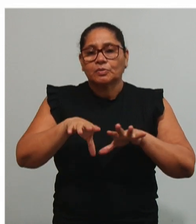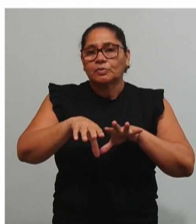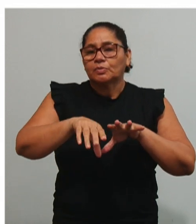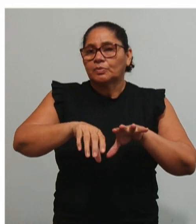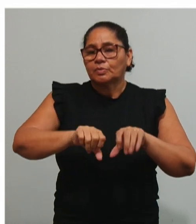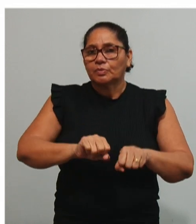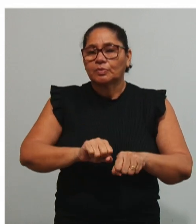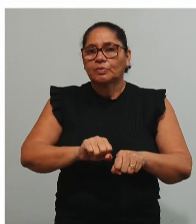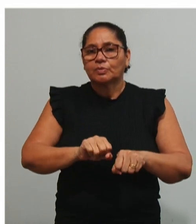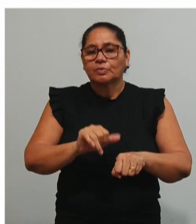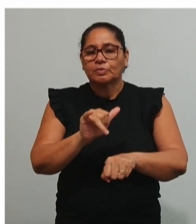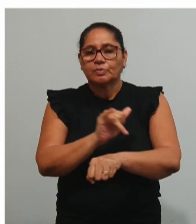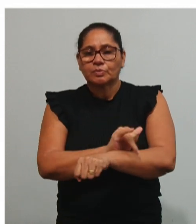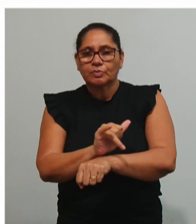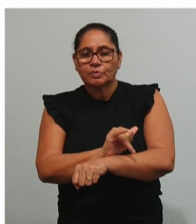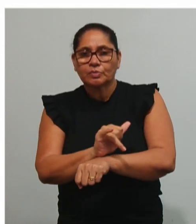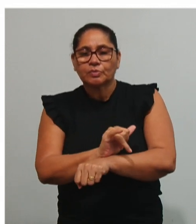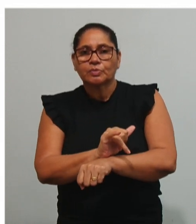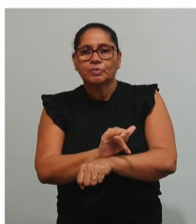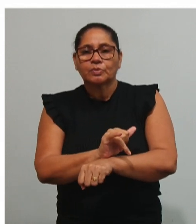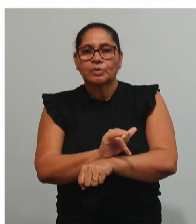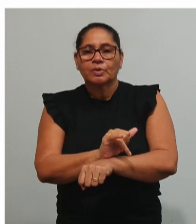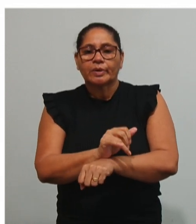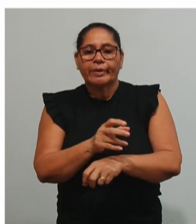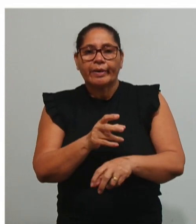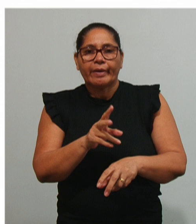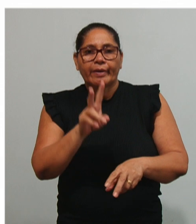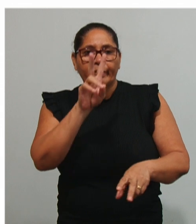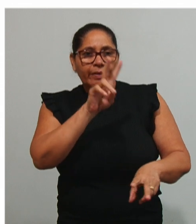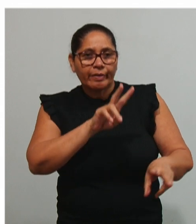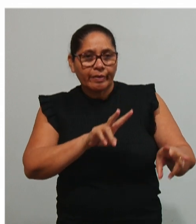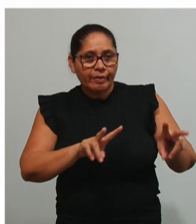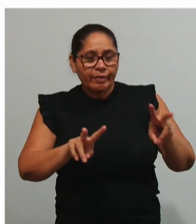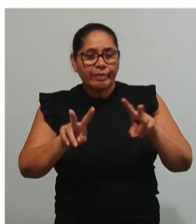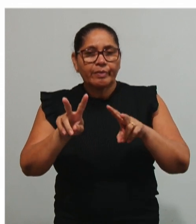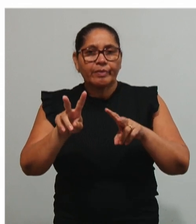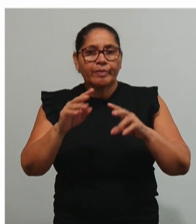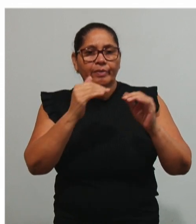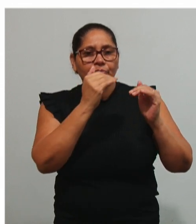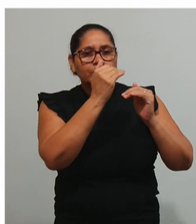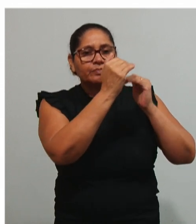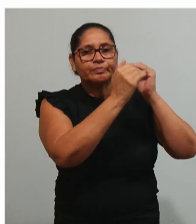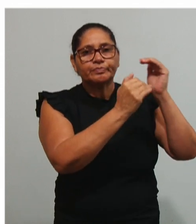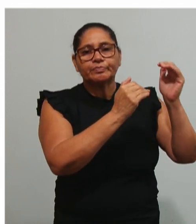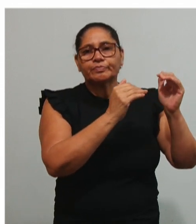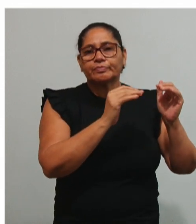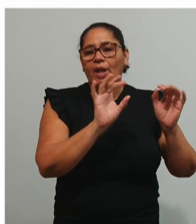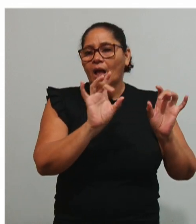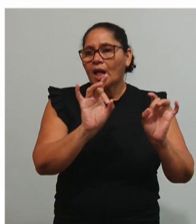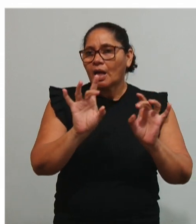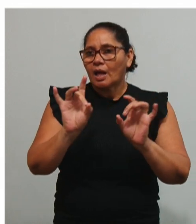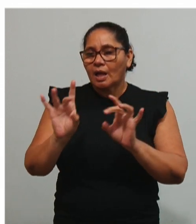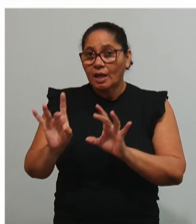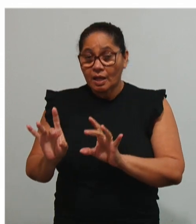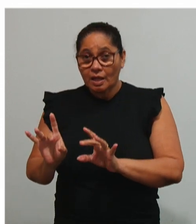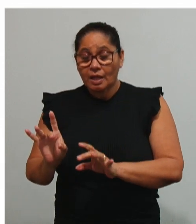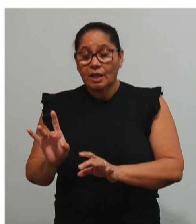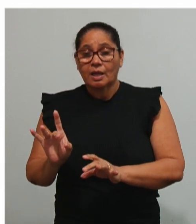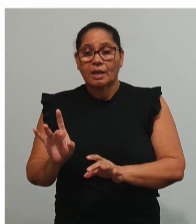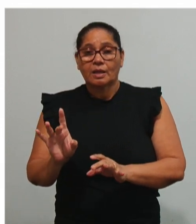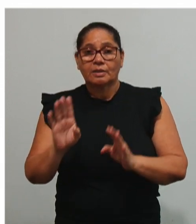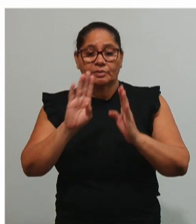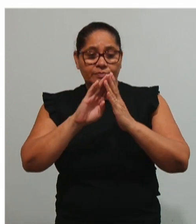formação de estratégia e a visão do processo em relação a cada uma dessas escolas